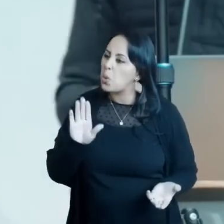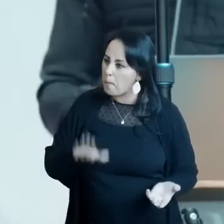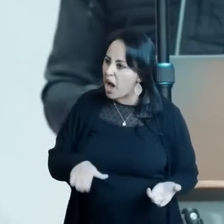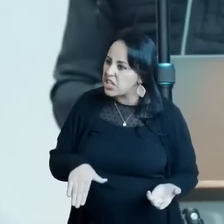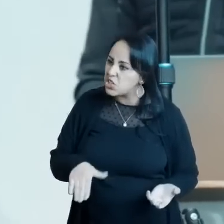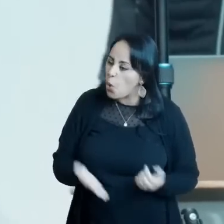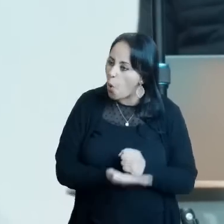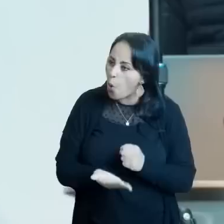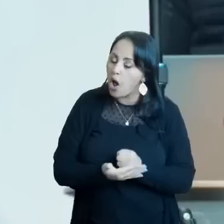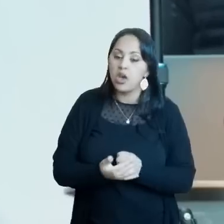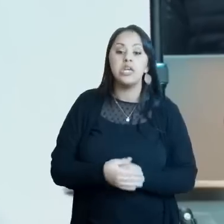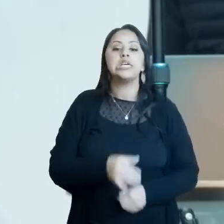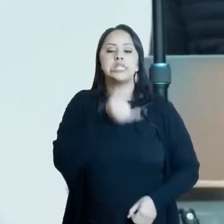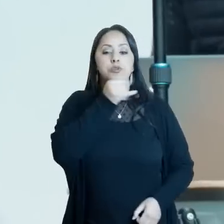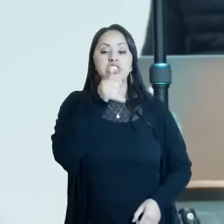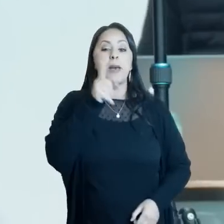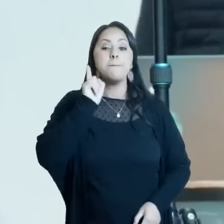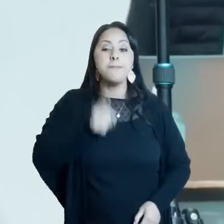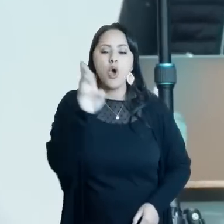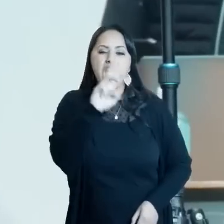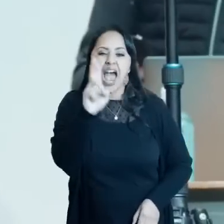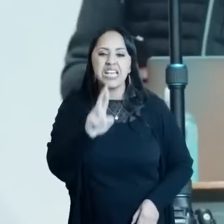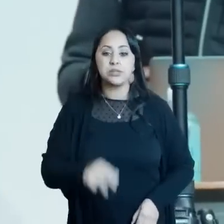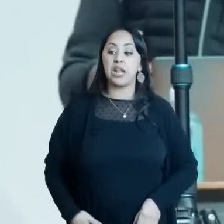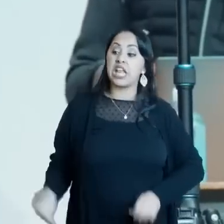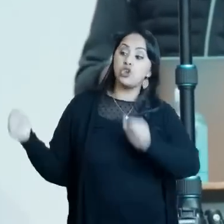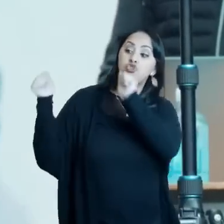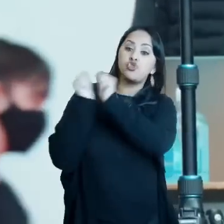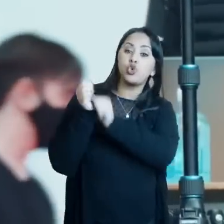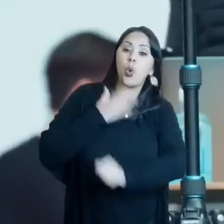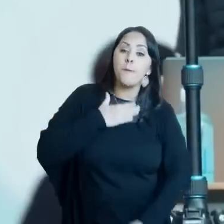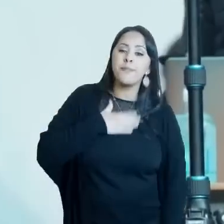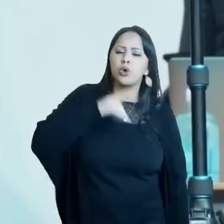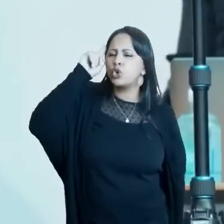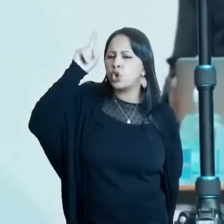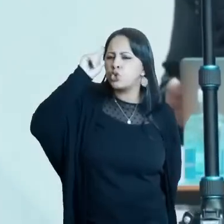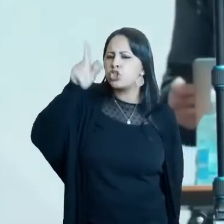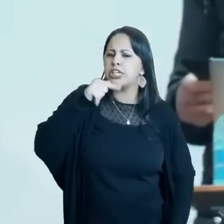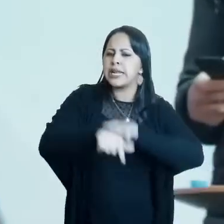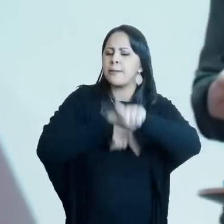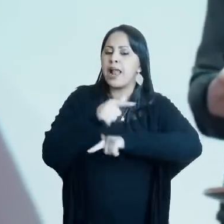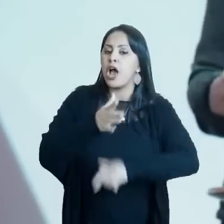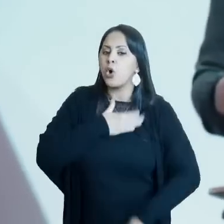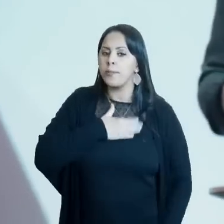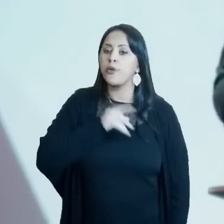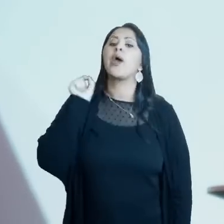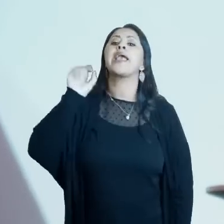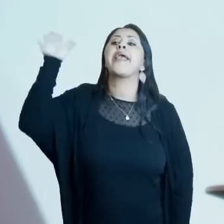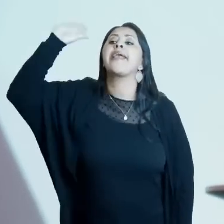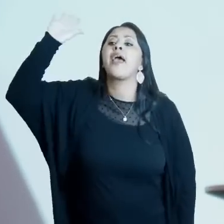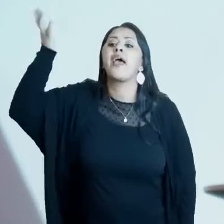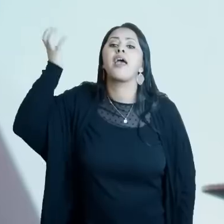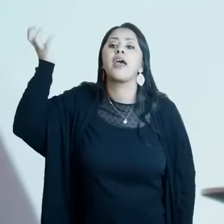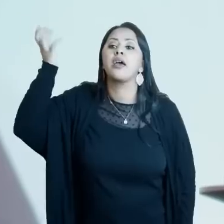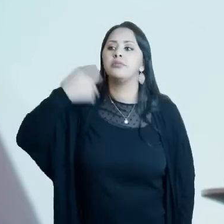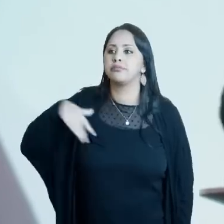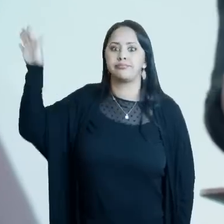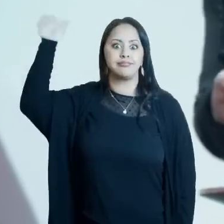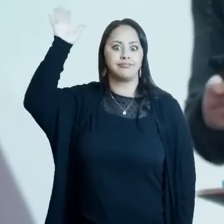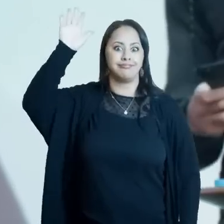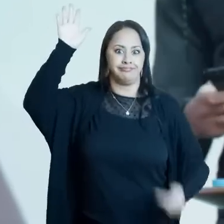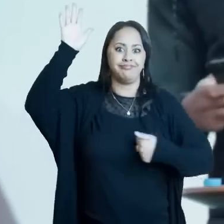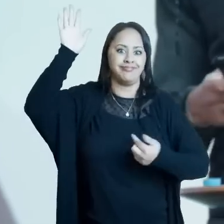Mil reais. Para vocês ganhar R$1.000 por mês e andar ao meu lado todos os dias, trabalhando junto comigo. Quem quer trabalhar comigo por